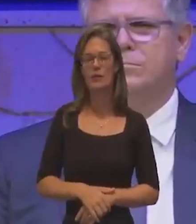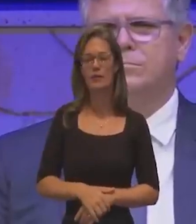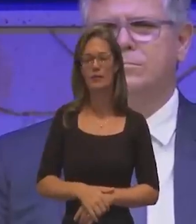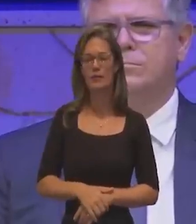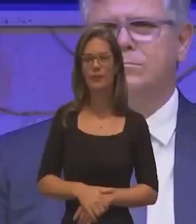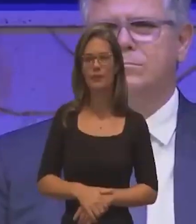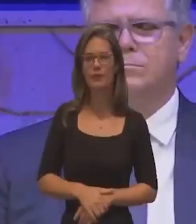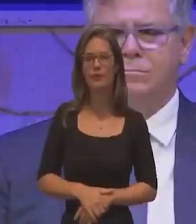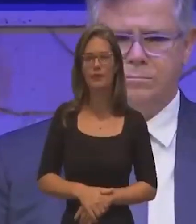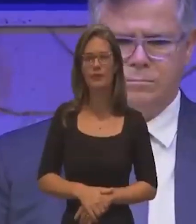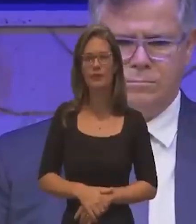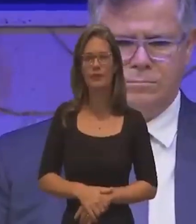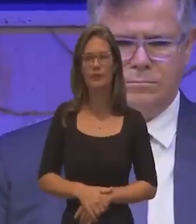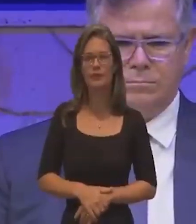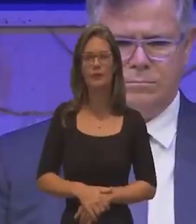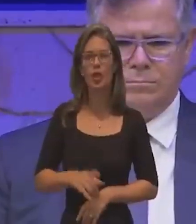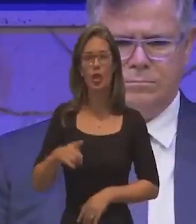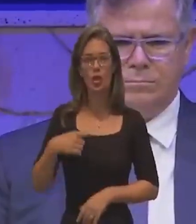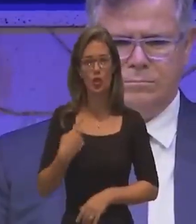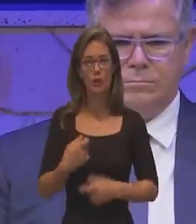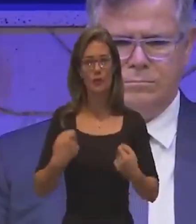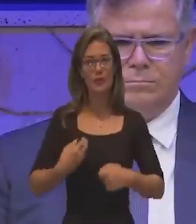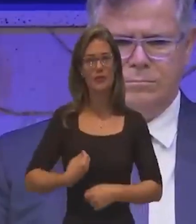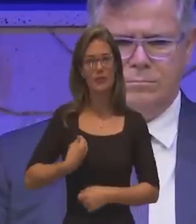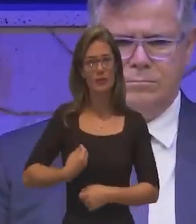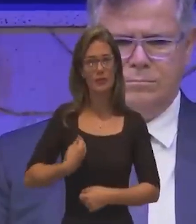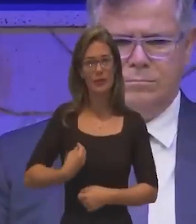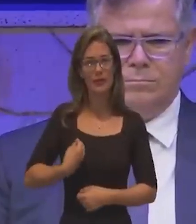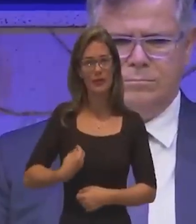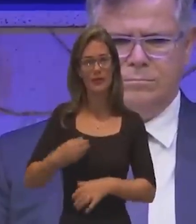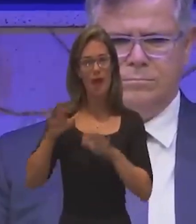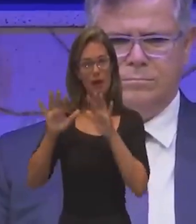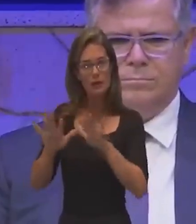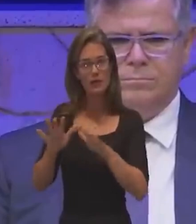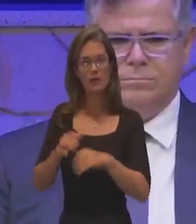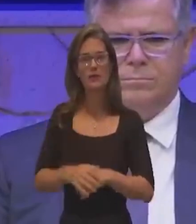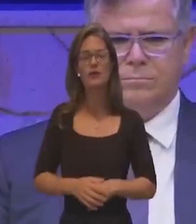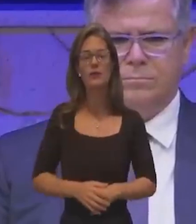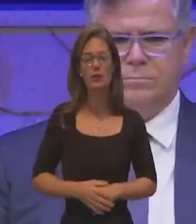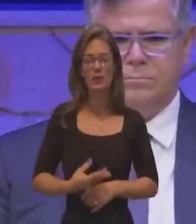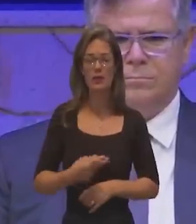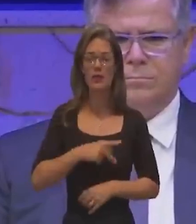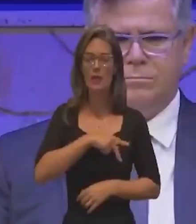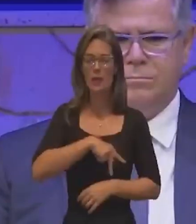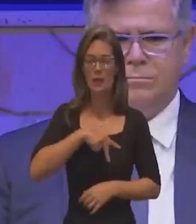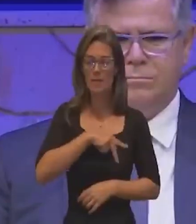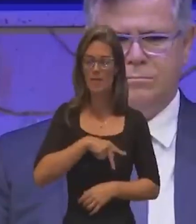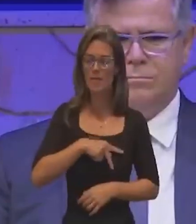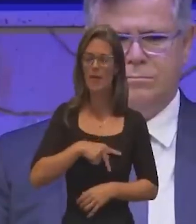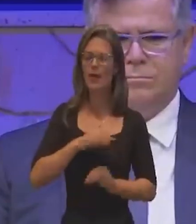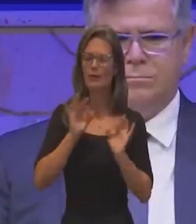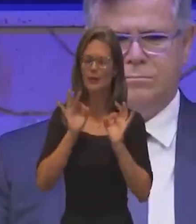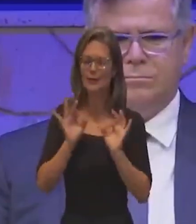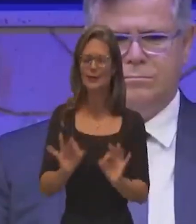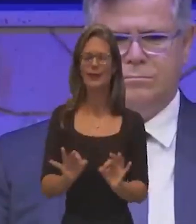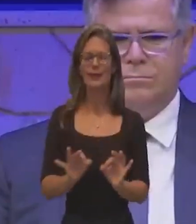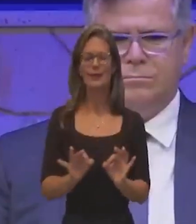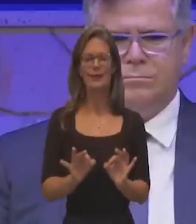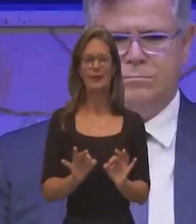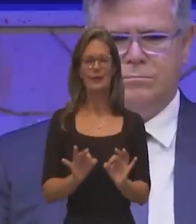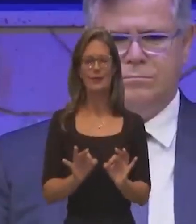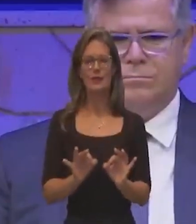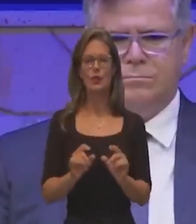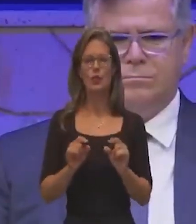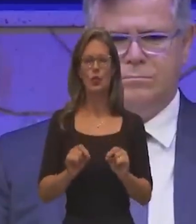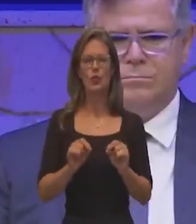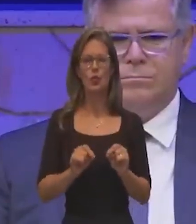E assim devemos viver a nossa vida. E Paulo tinha convicção de que a